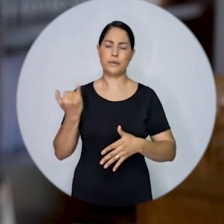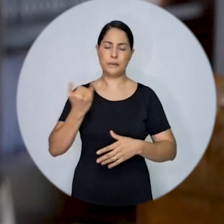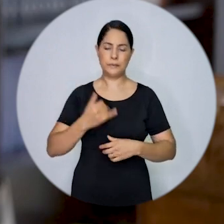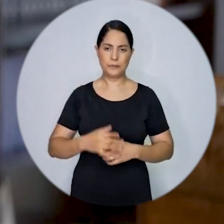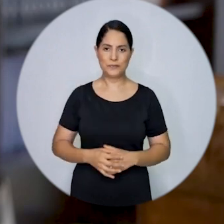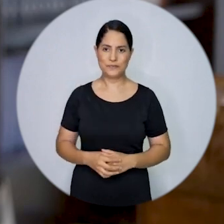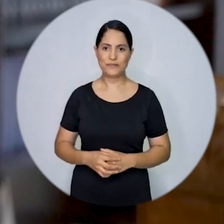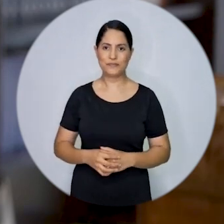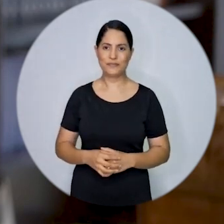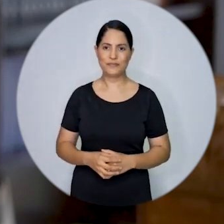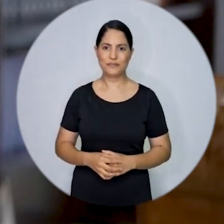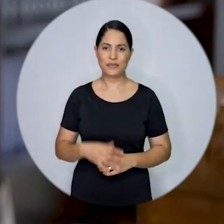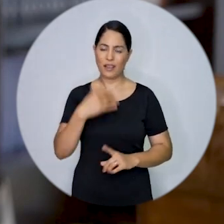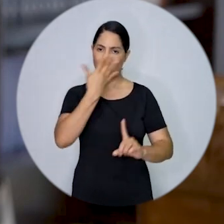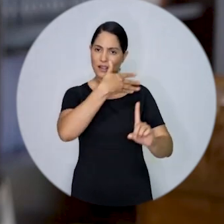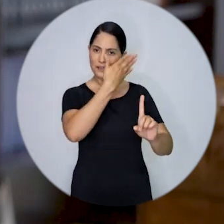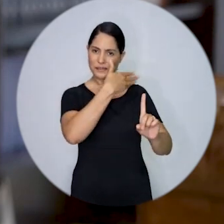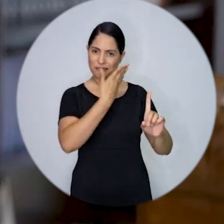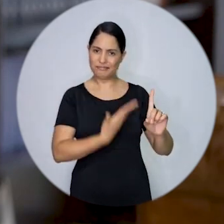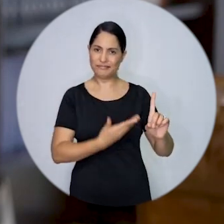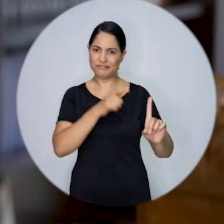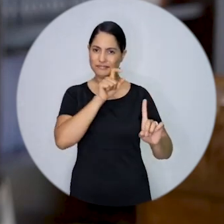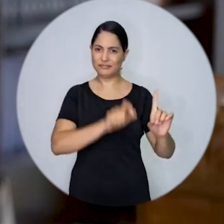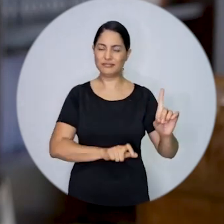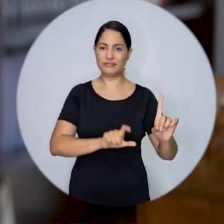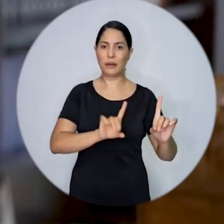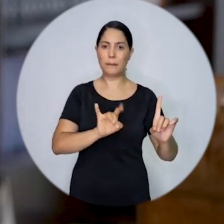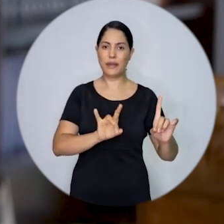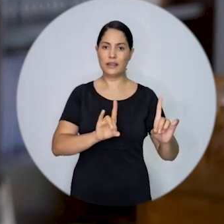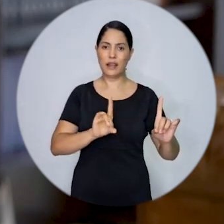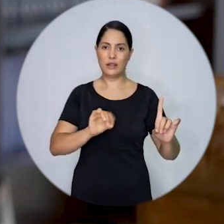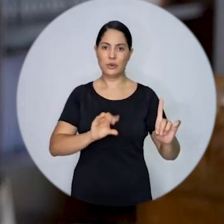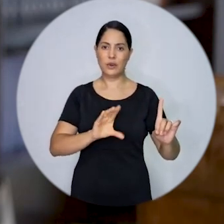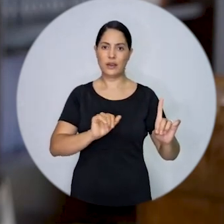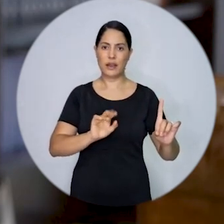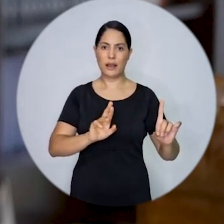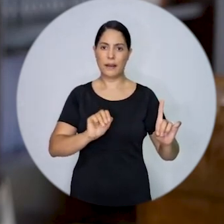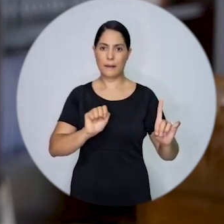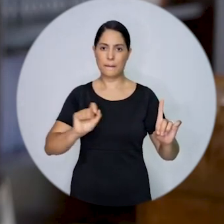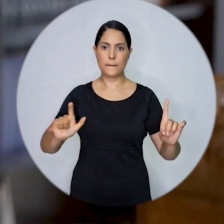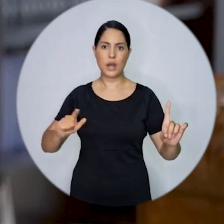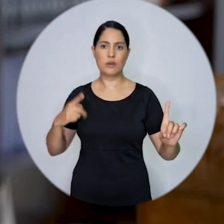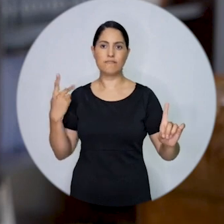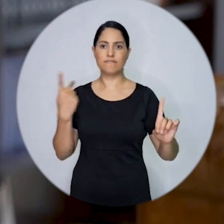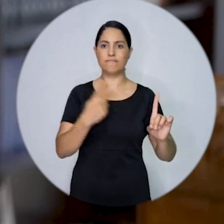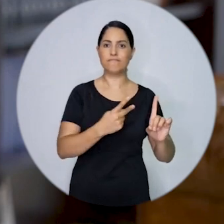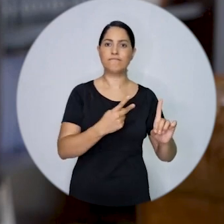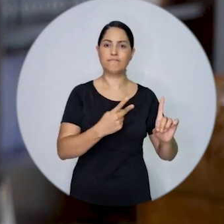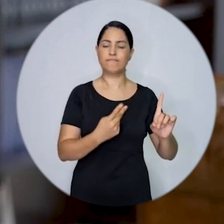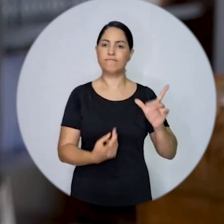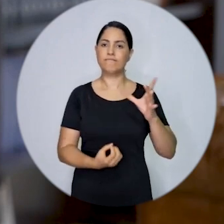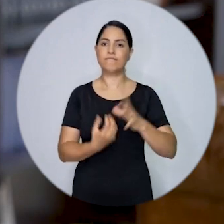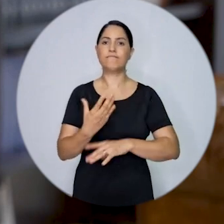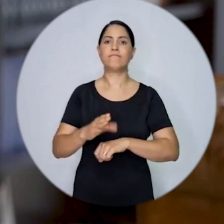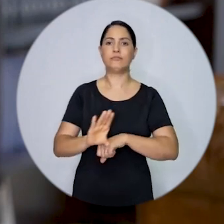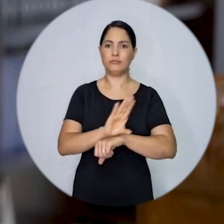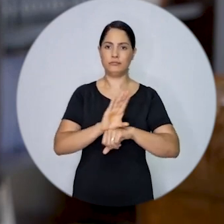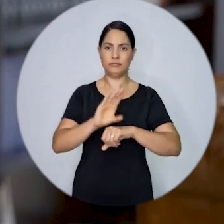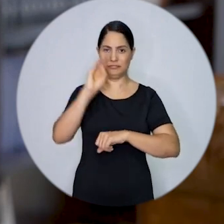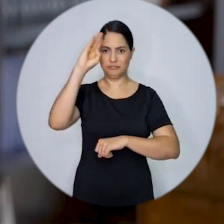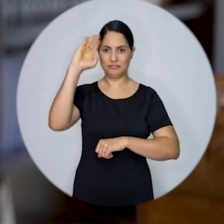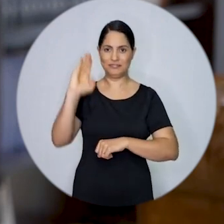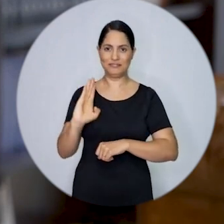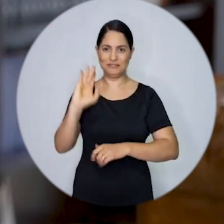O justo reconhecimento a Bernardo Cabral, que é o verdadeiro pai fundador